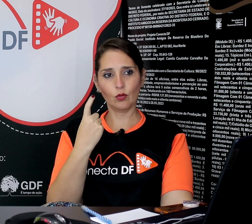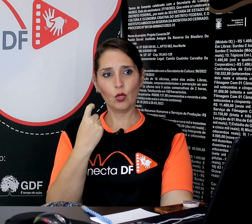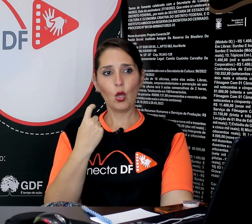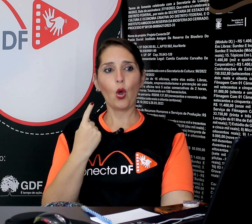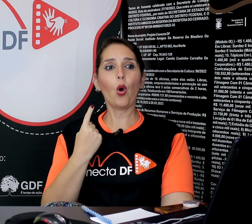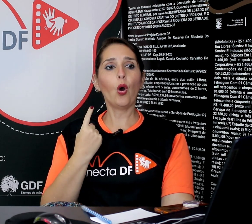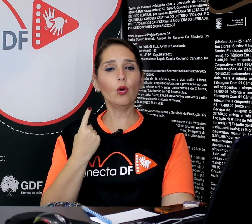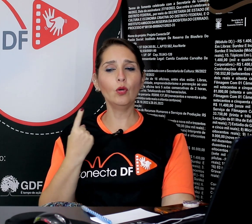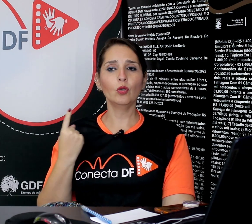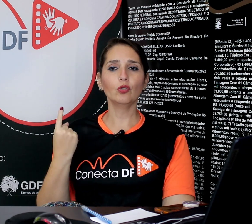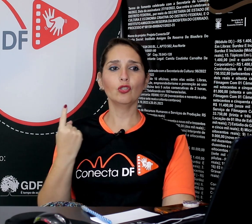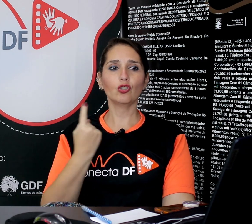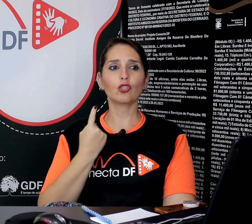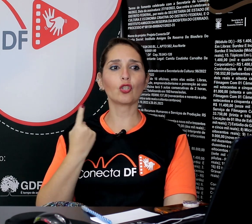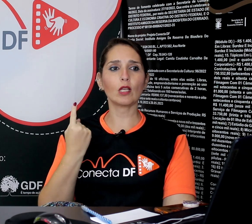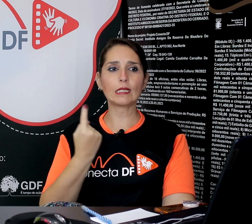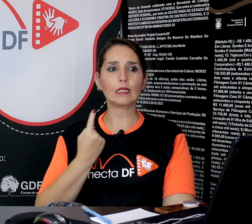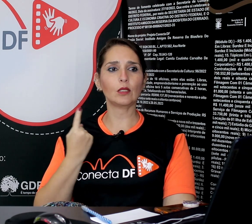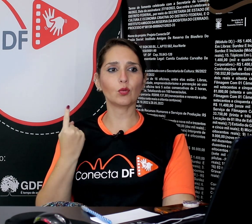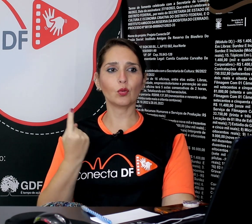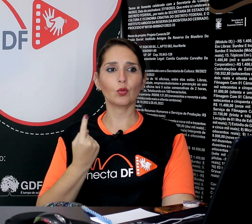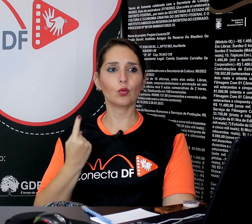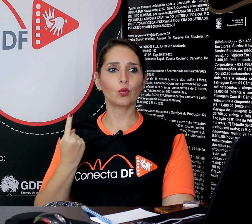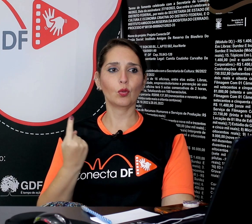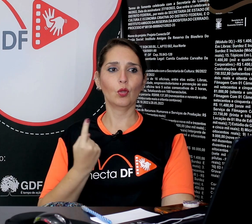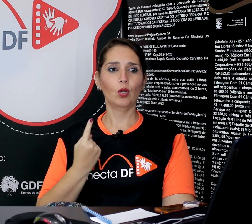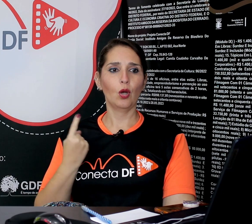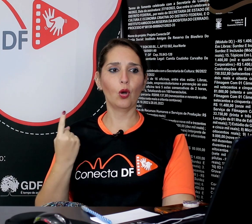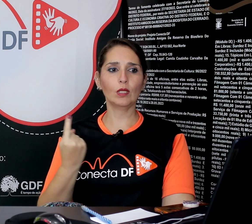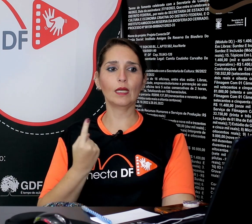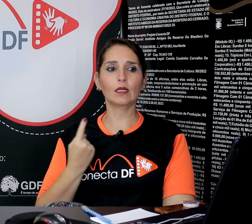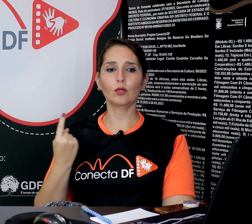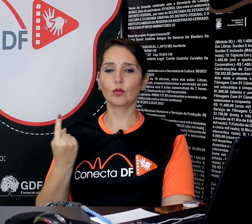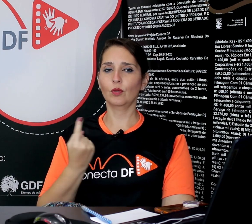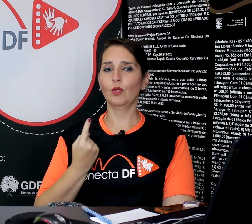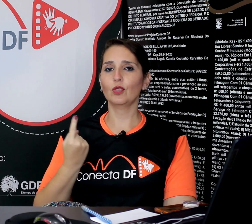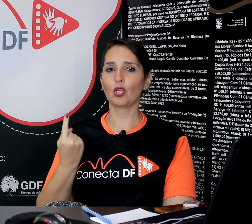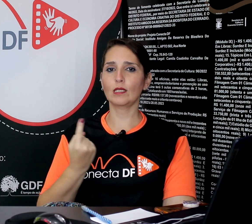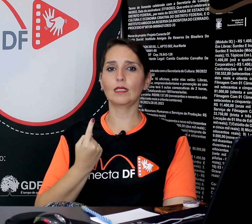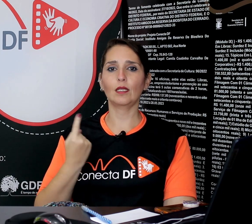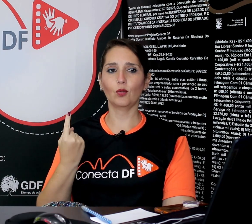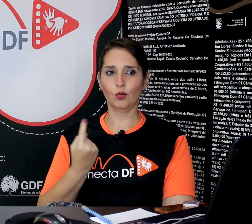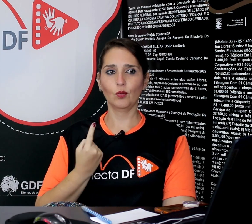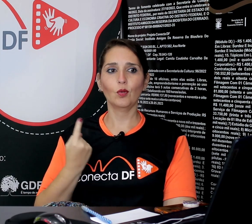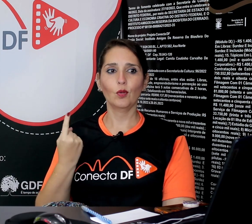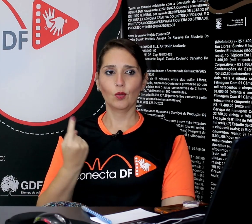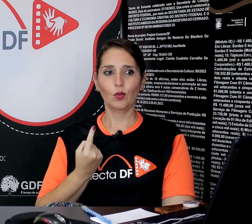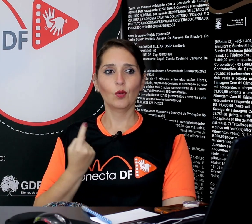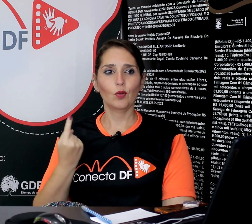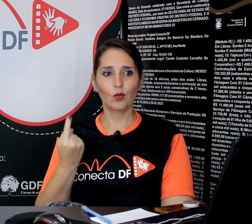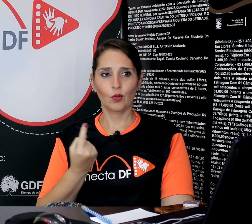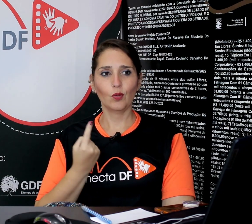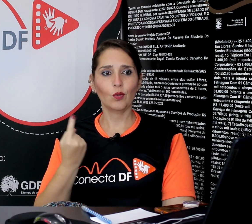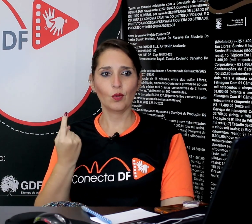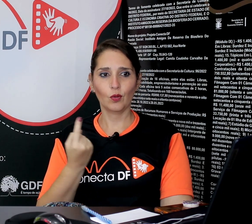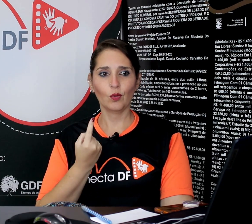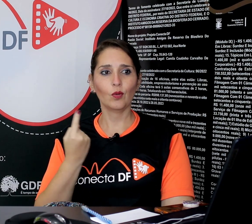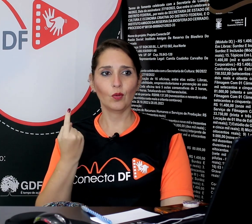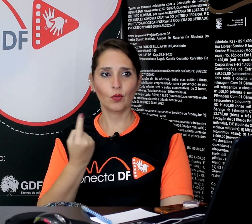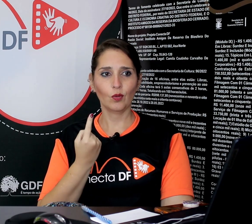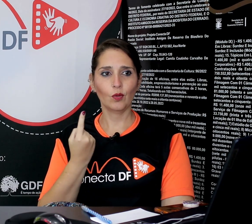sozinho. Ou sozinho, rodando, sozinho.